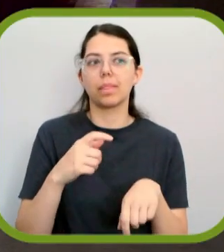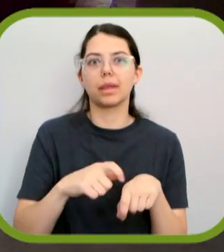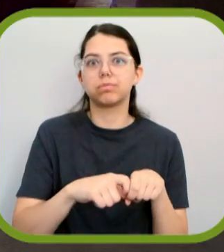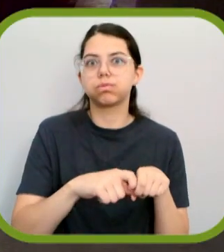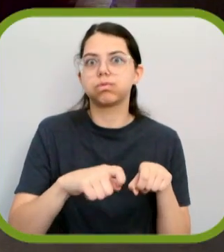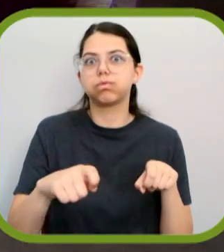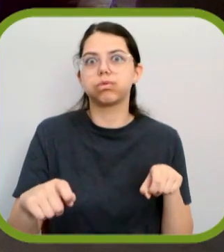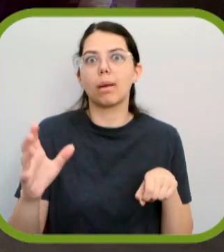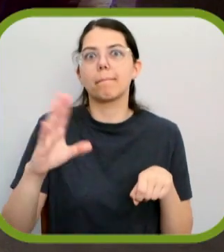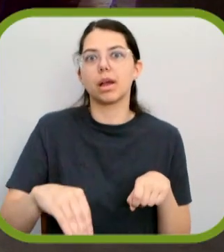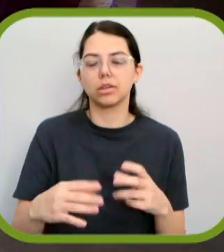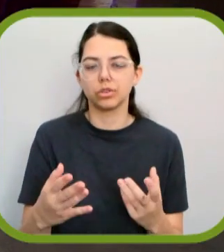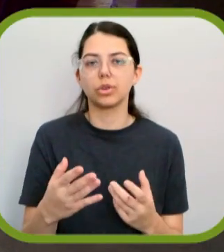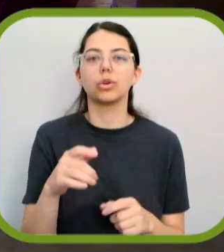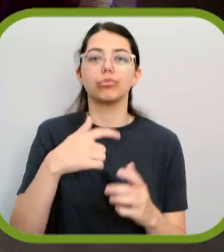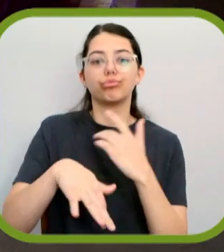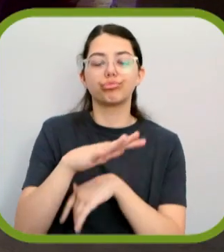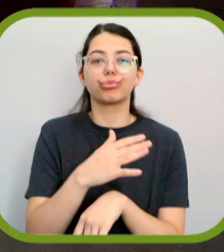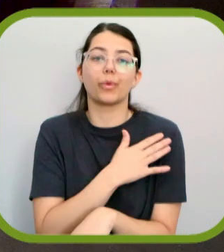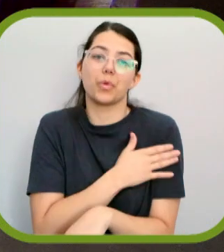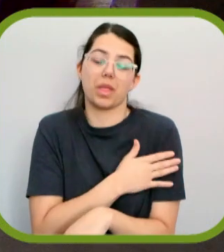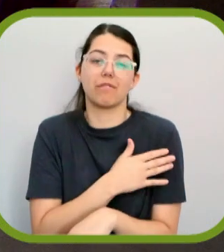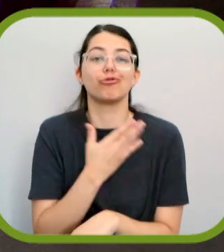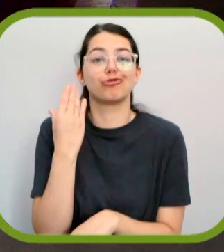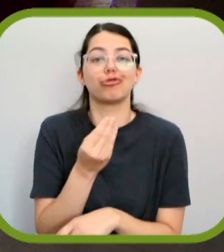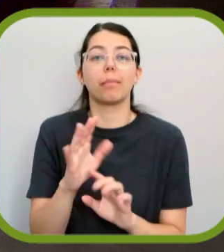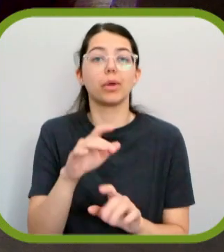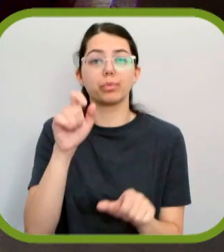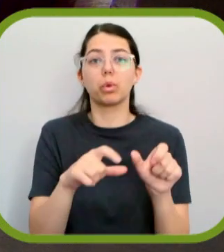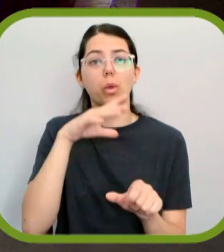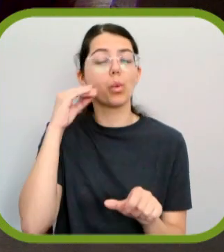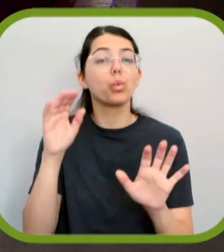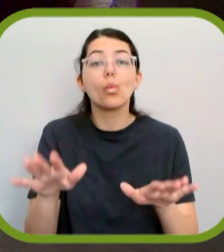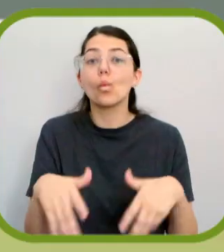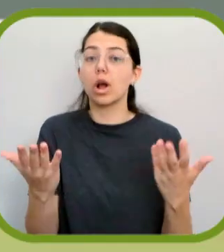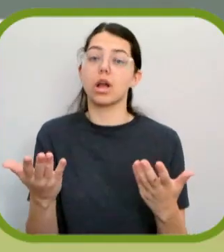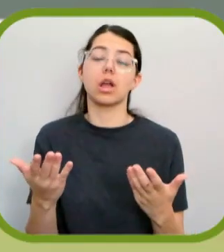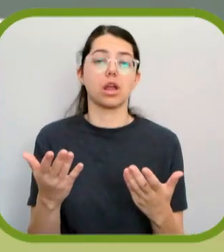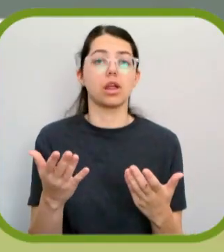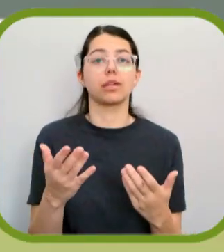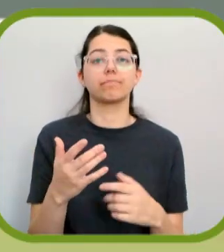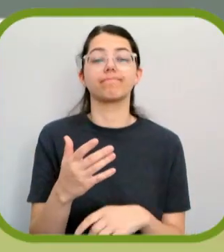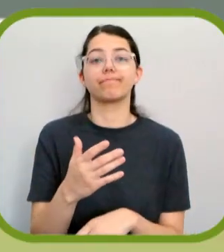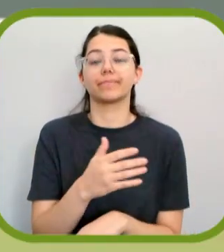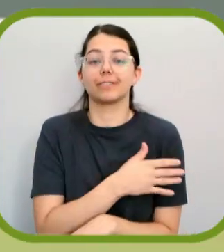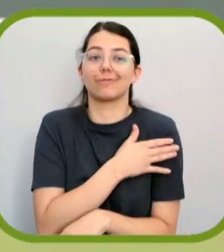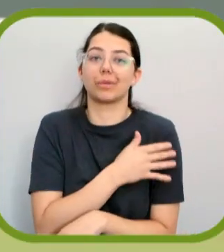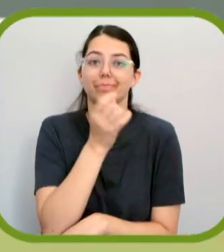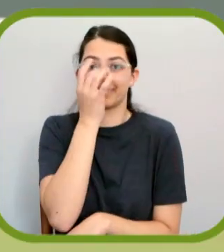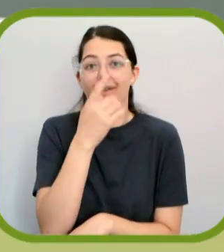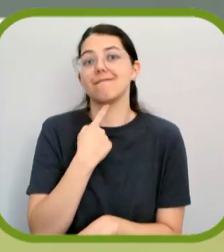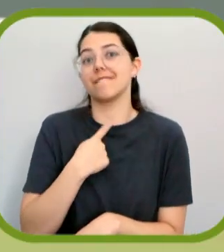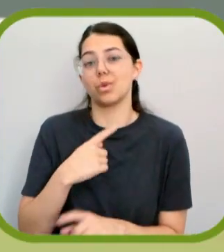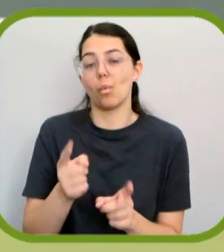mais vezes possível. E, portanto, uma população muito vulnerável aí serão os jovens, mas eu diria que qualquer adulto também está à